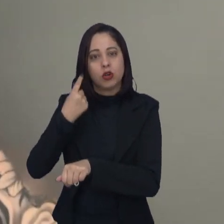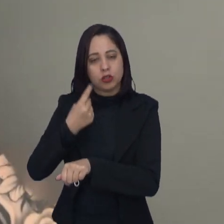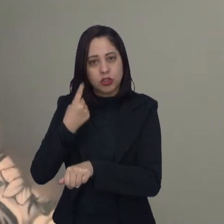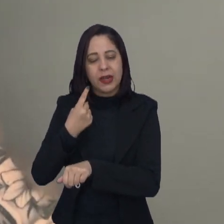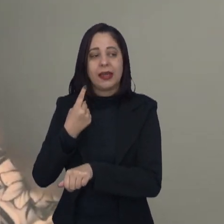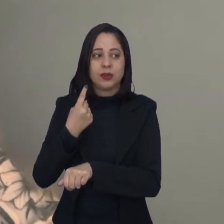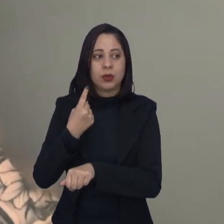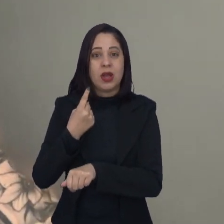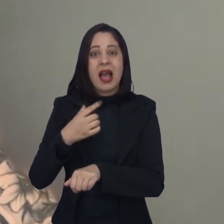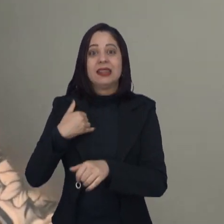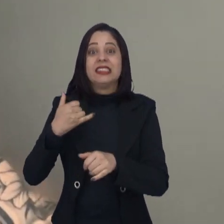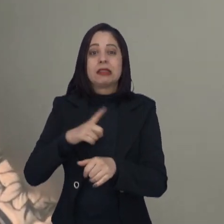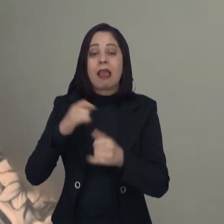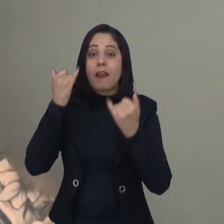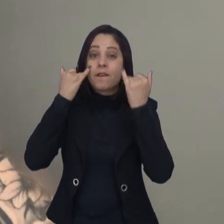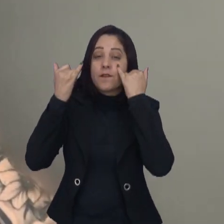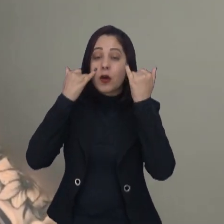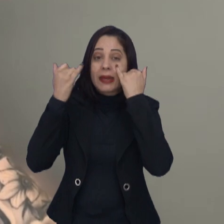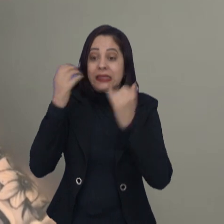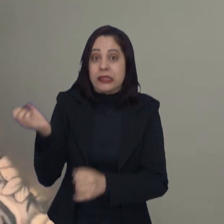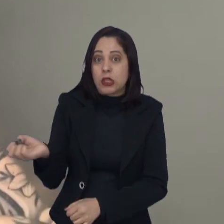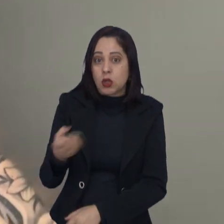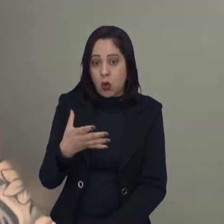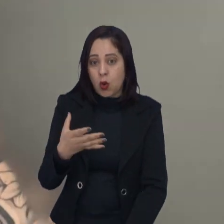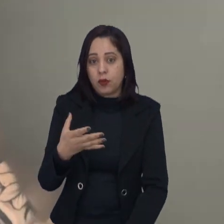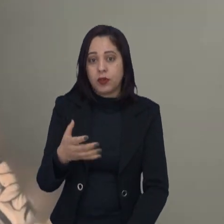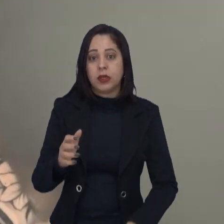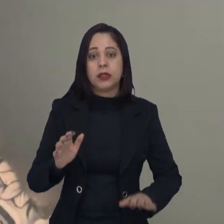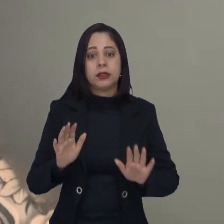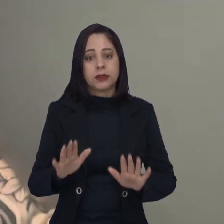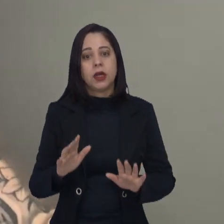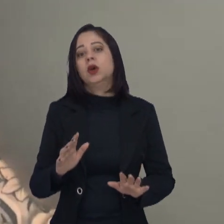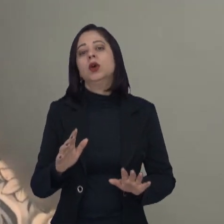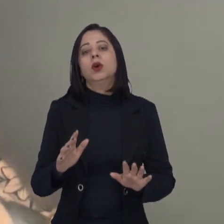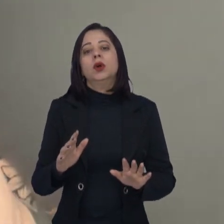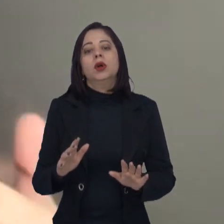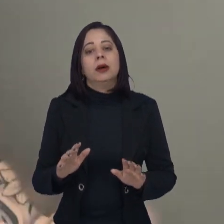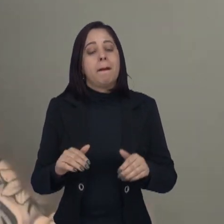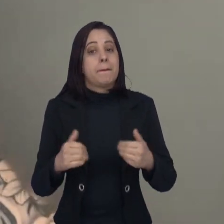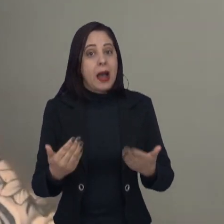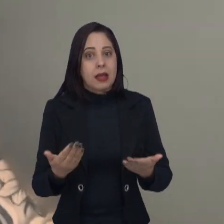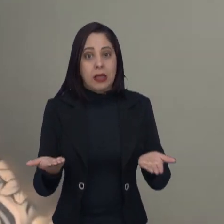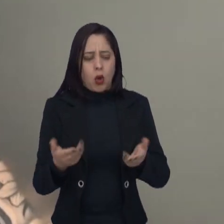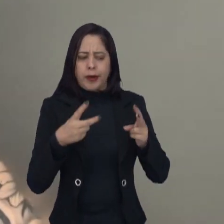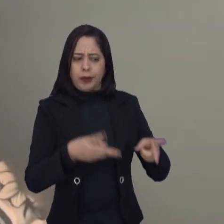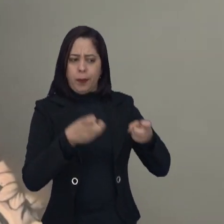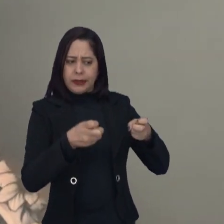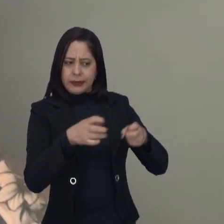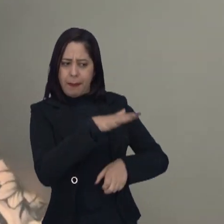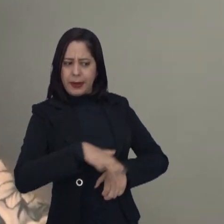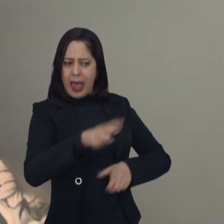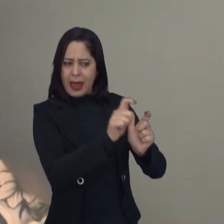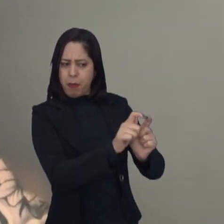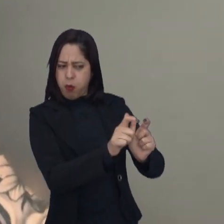muito pouca informação que a gente tem para trabalhar. Então, a gente começa a trabalhar por semelhança, mas como é uma crescente absurda,